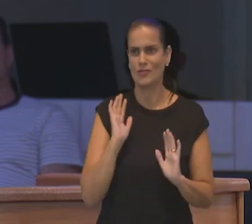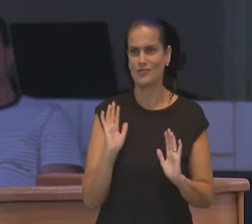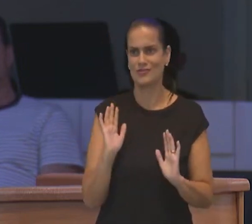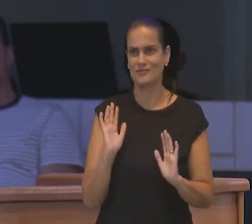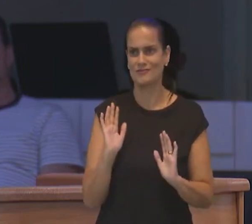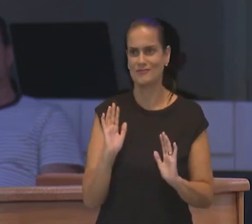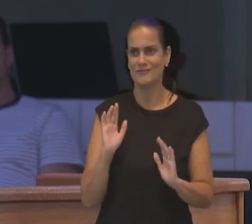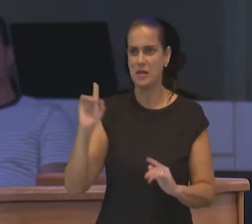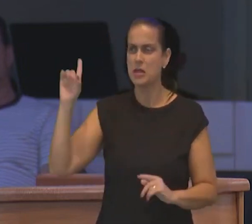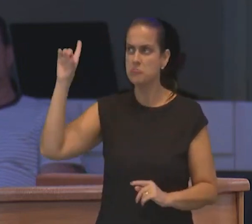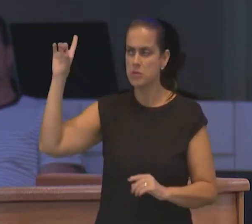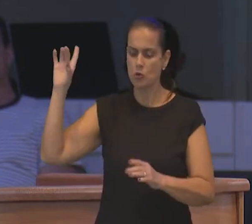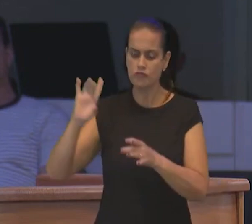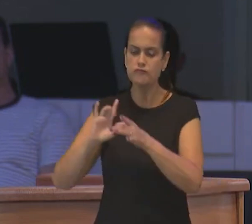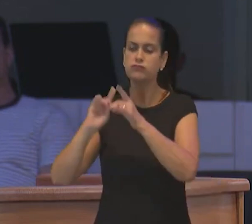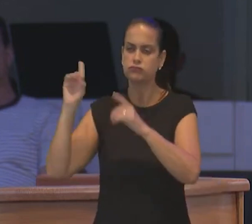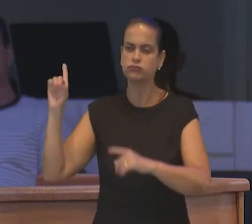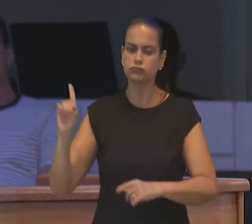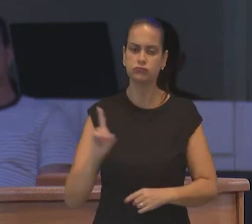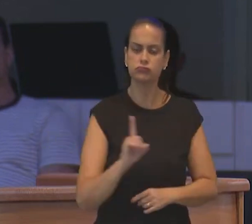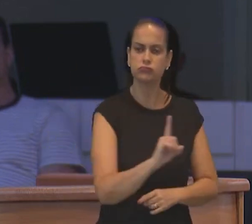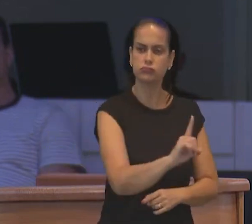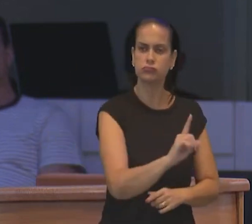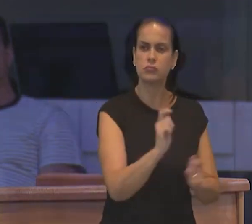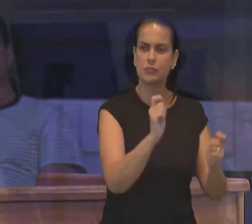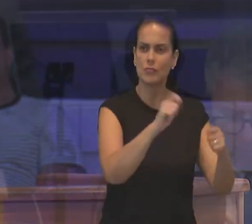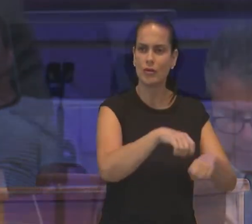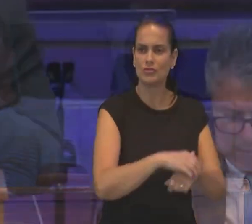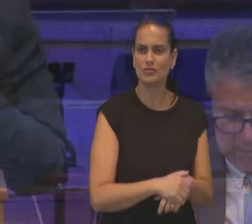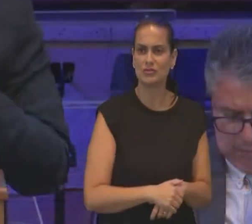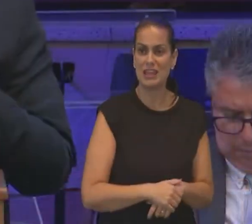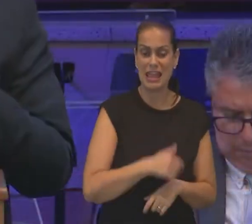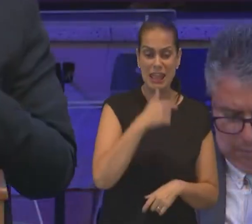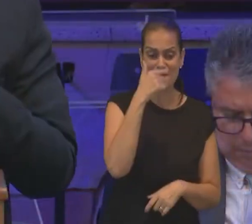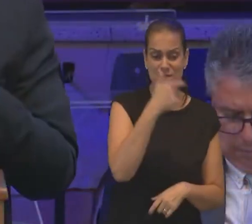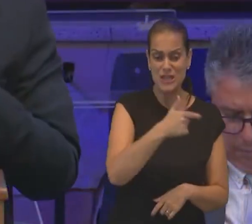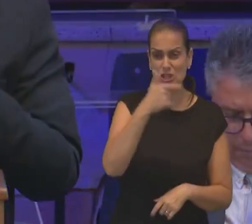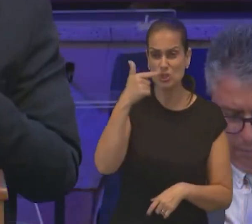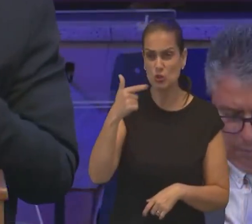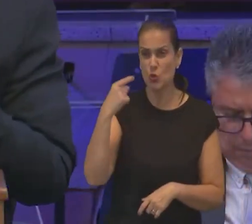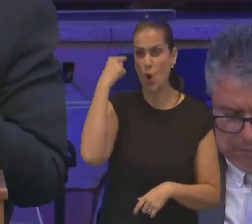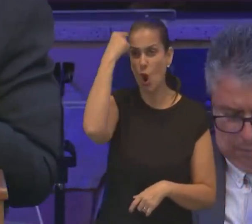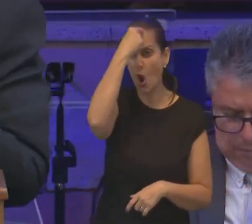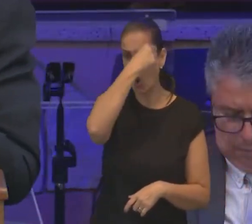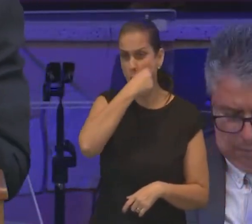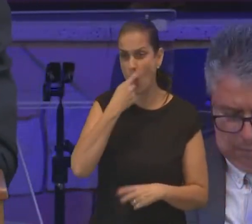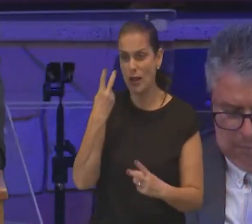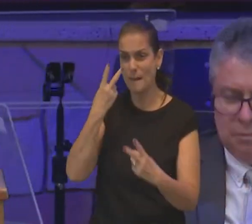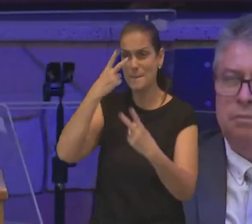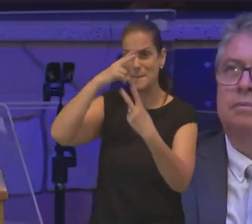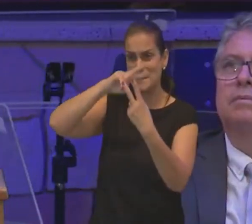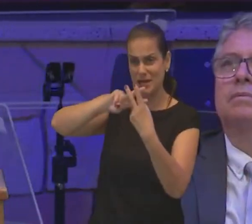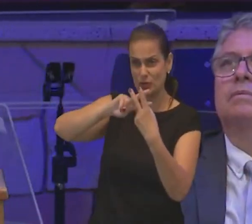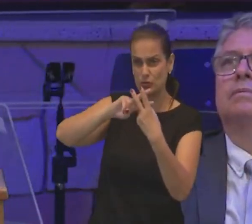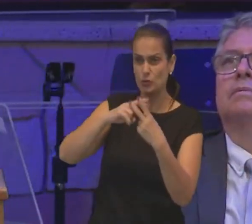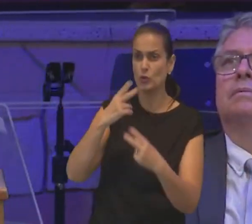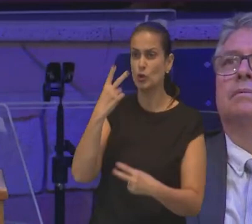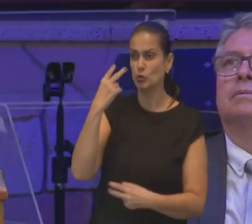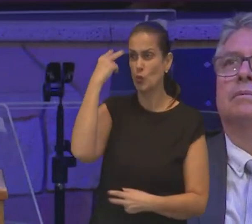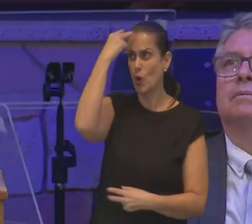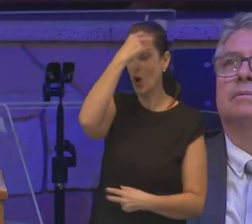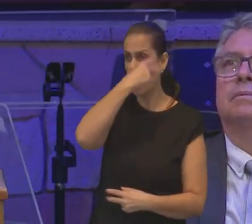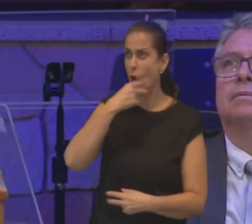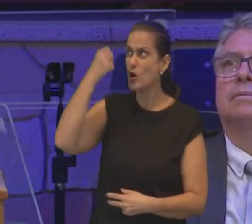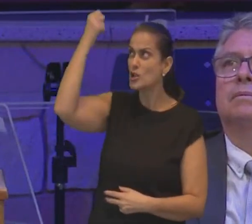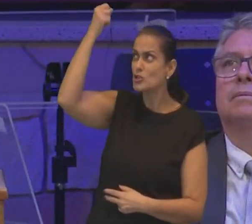presídio. Porque o preso federal tem 22 horas de cela e 2 horas de banho de sol. Em